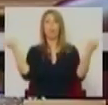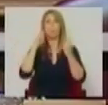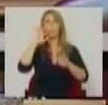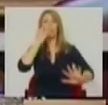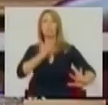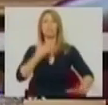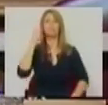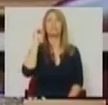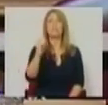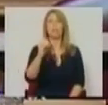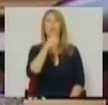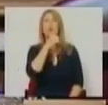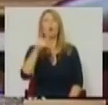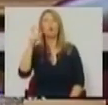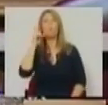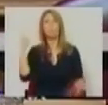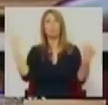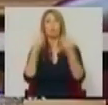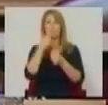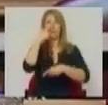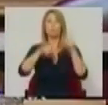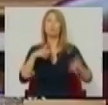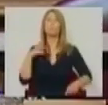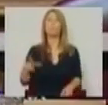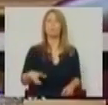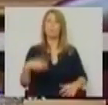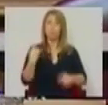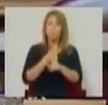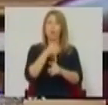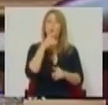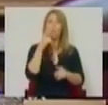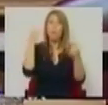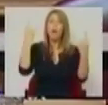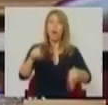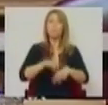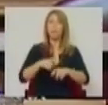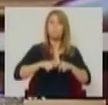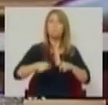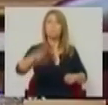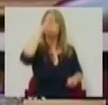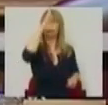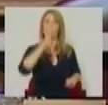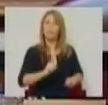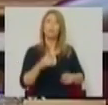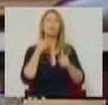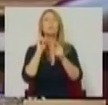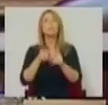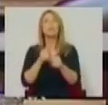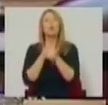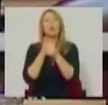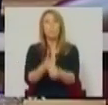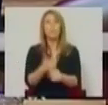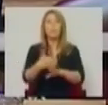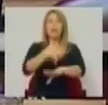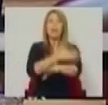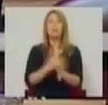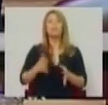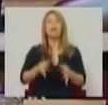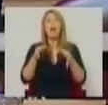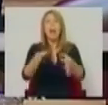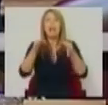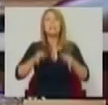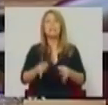zero com compromissos com os portugueses. E ainda há compromissos nesta legislatura que têm que ser cumpridos antes de antecipar quais